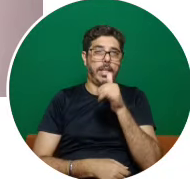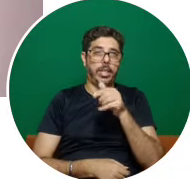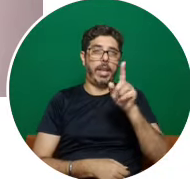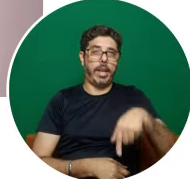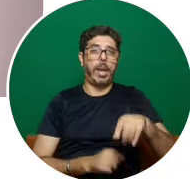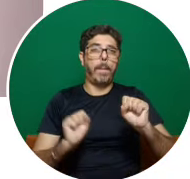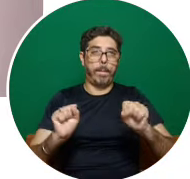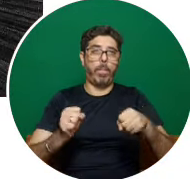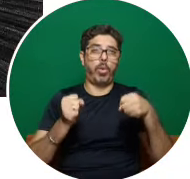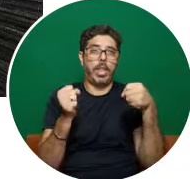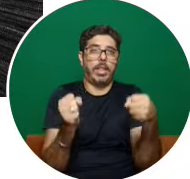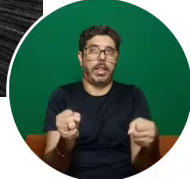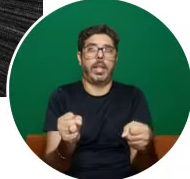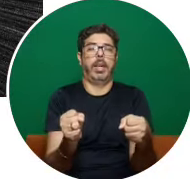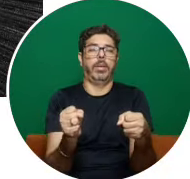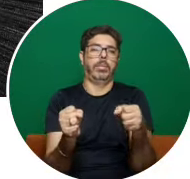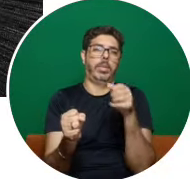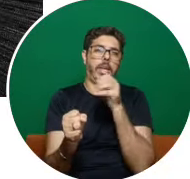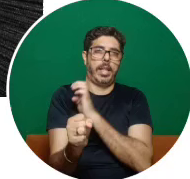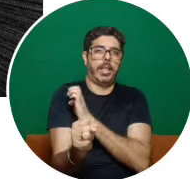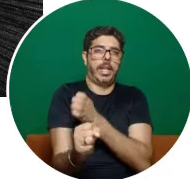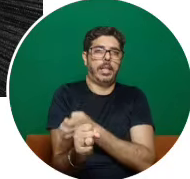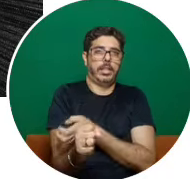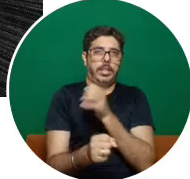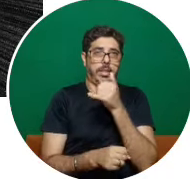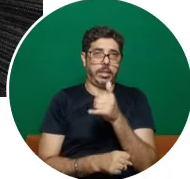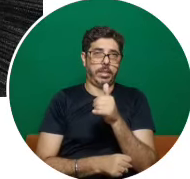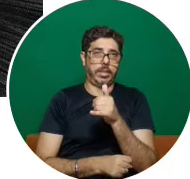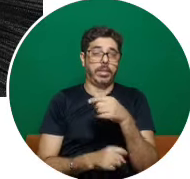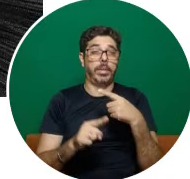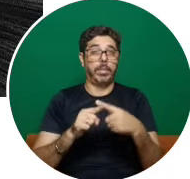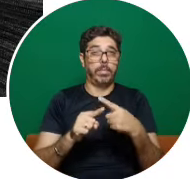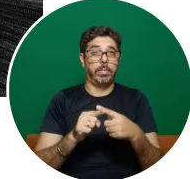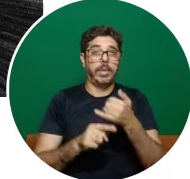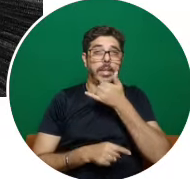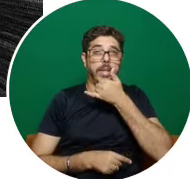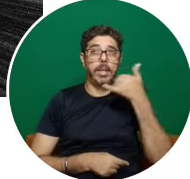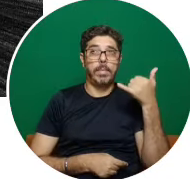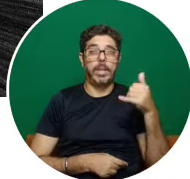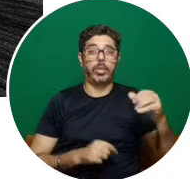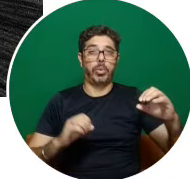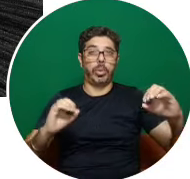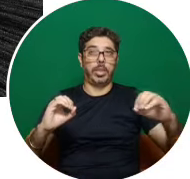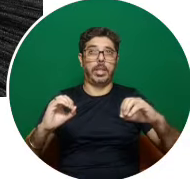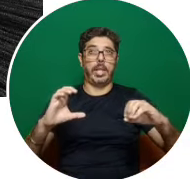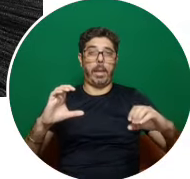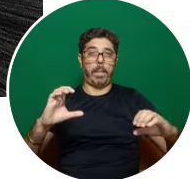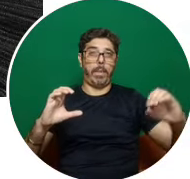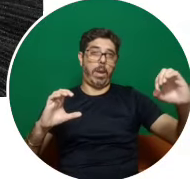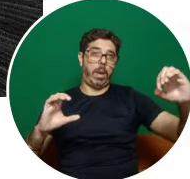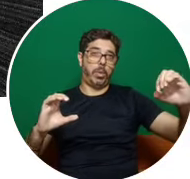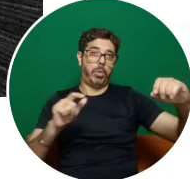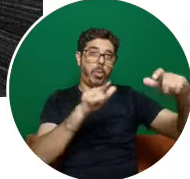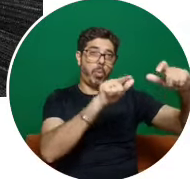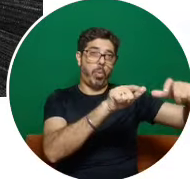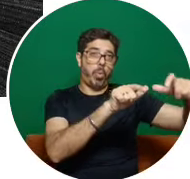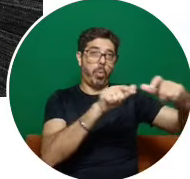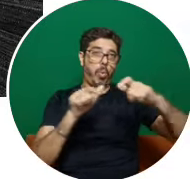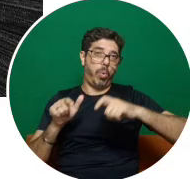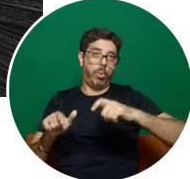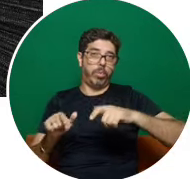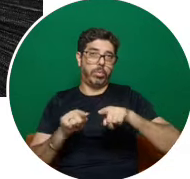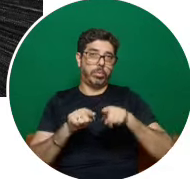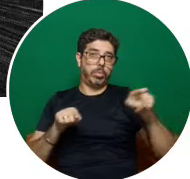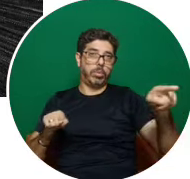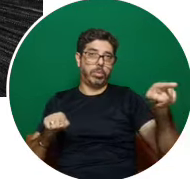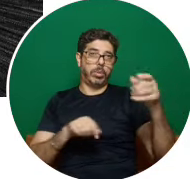sua energia. A energia que a partícula possui num campo elétrico é o que nós chamamos de energia potencial elétrica, que depende da